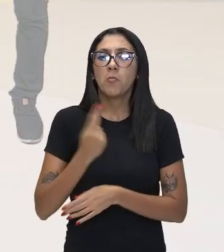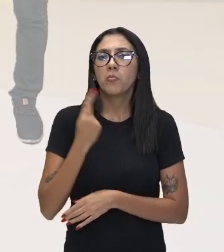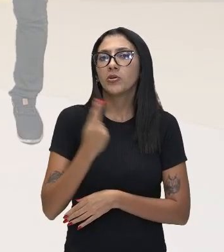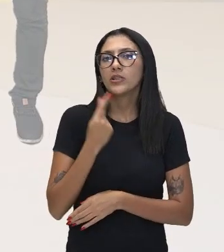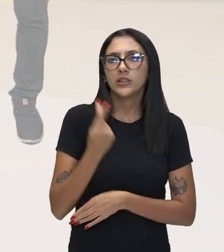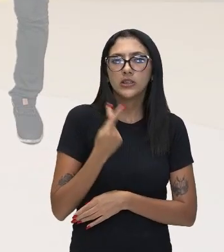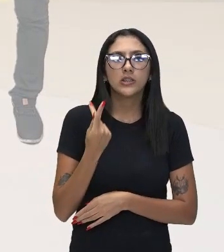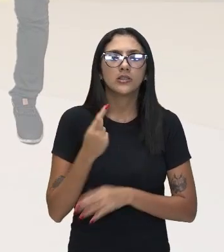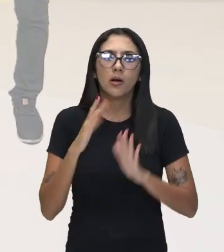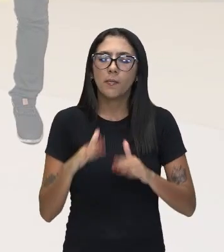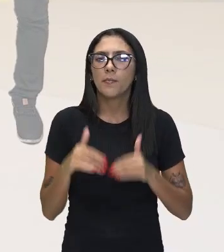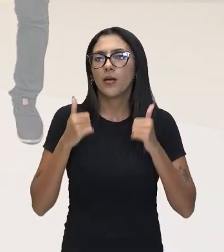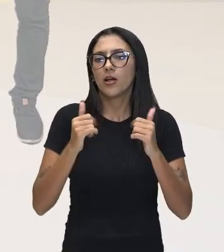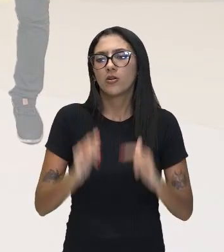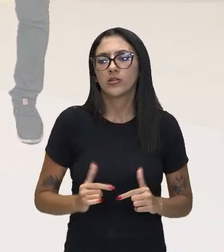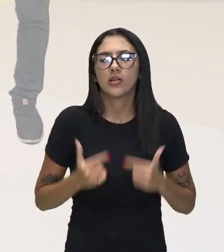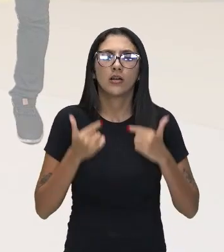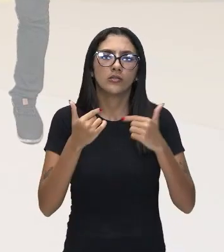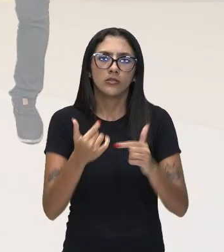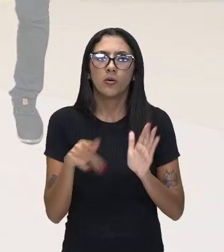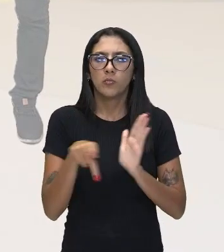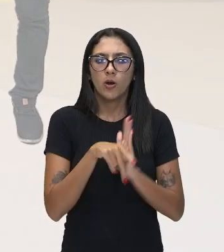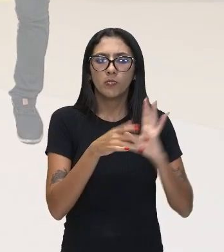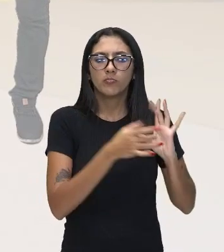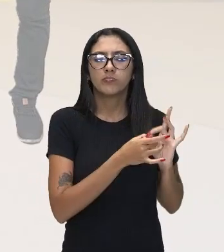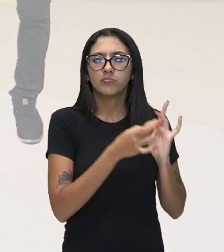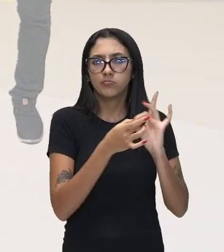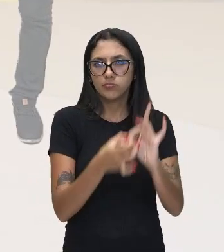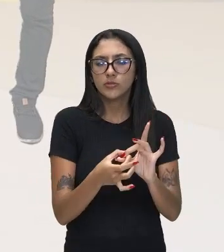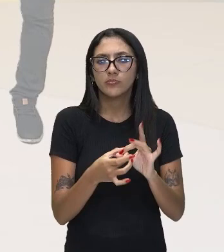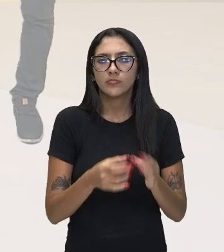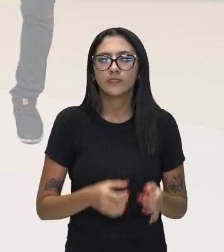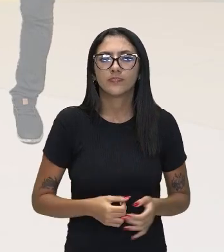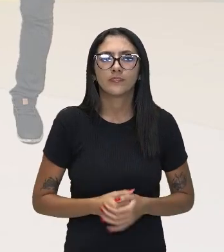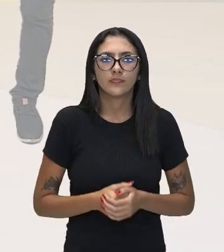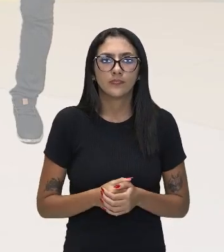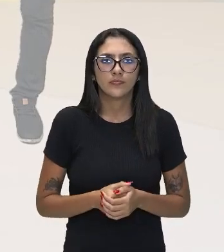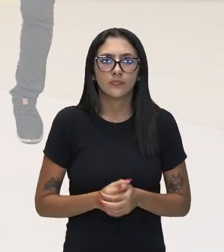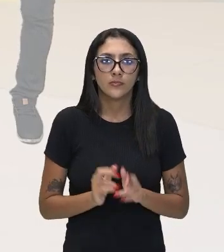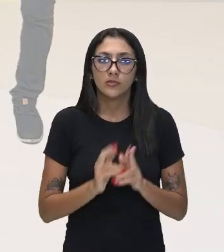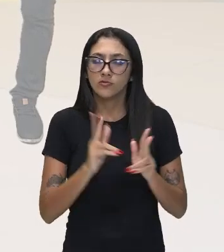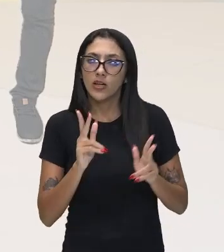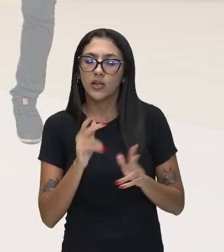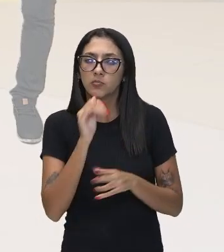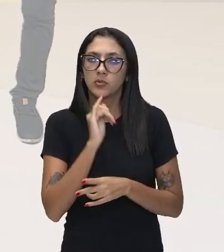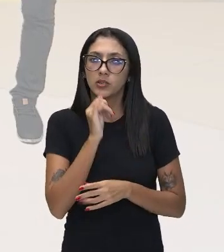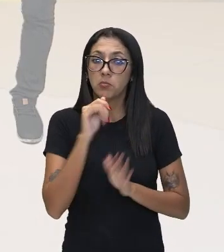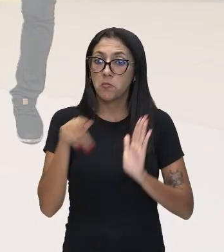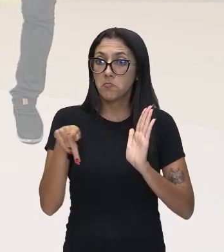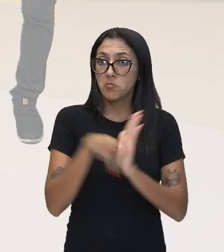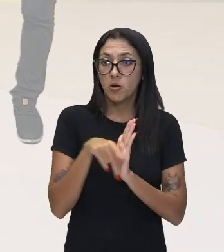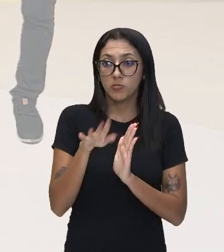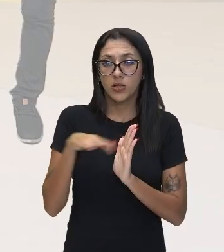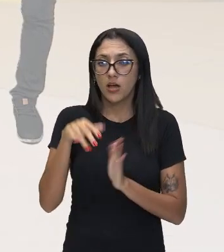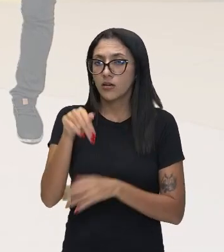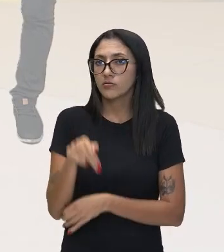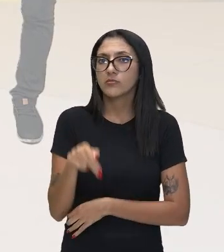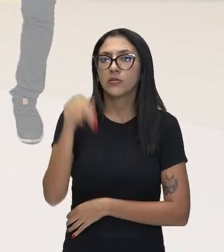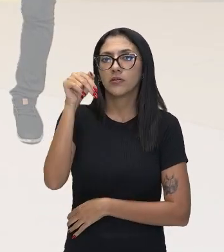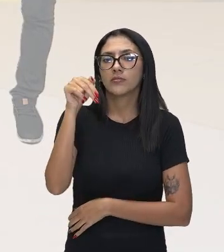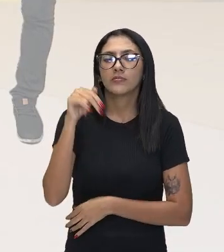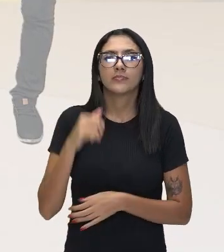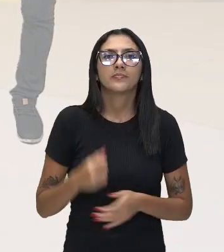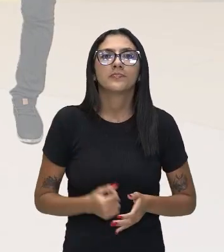integração e desenvolvimento dessa Amazônia. O que ela traz de diferente da região norte, por exemplo? É que eles